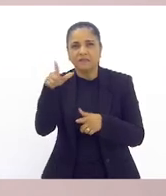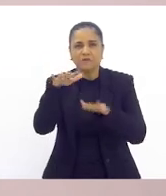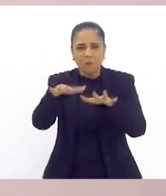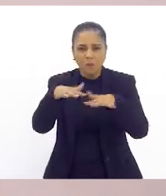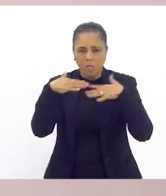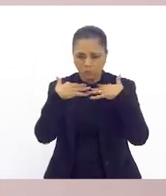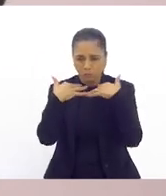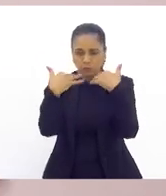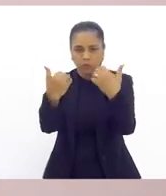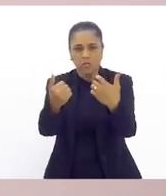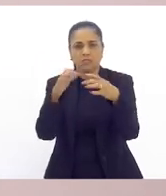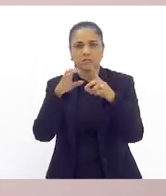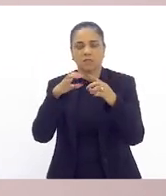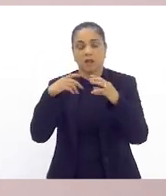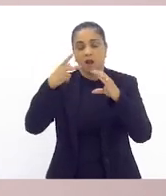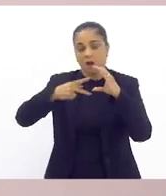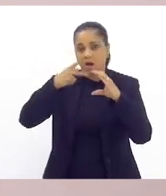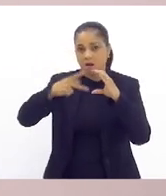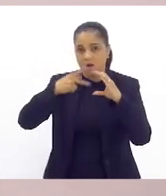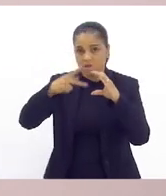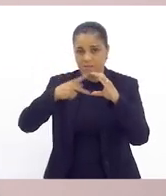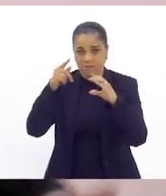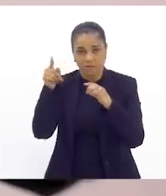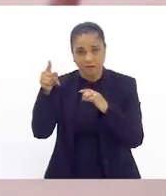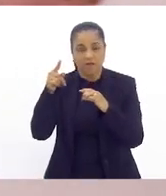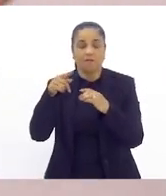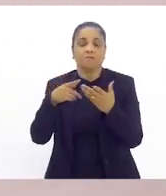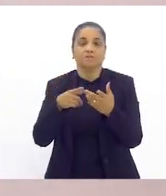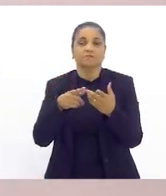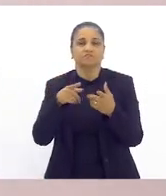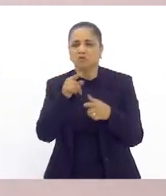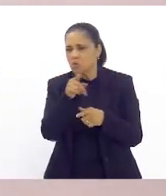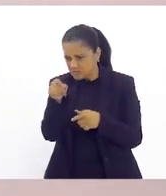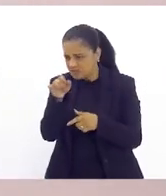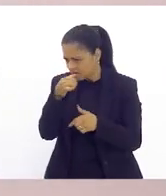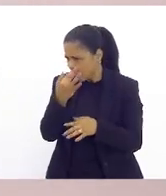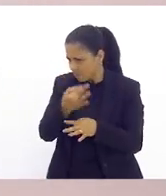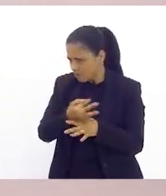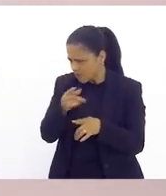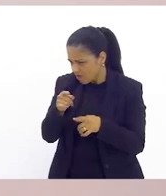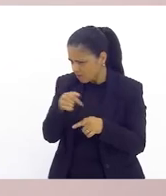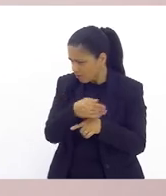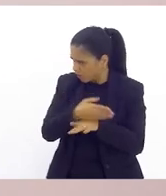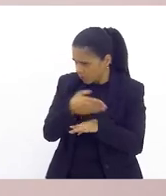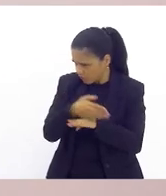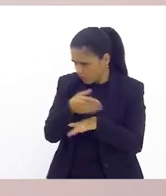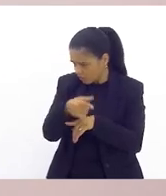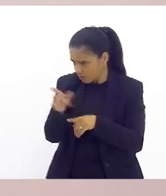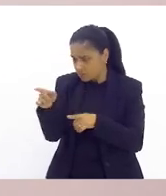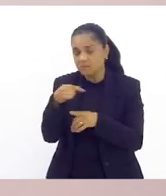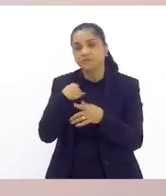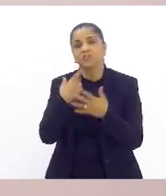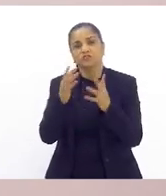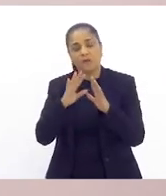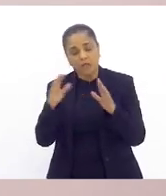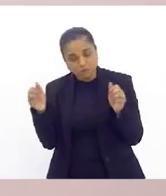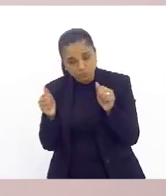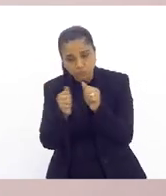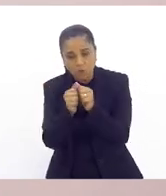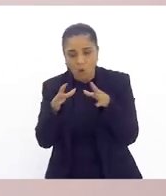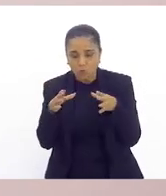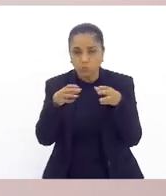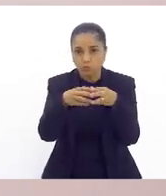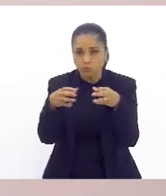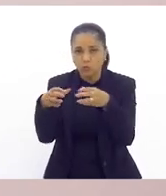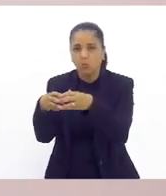de Três Rios não sei se eu tava mas interessante e a ideia lá é o seguinte vamos fazer um mutirão o vereador clecinho não